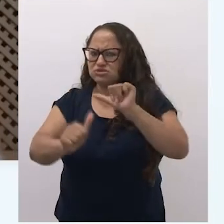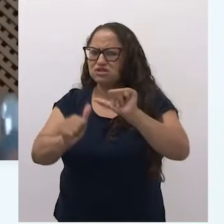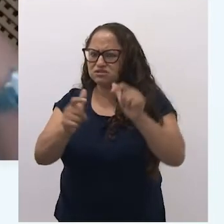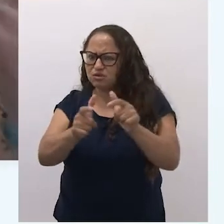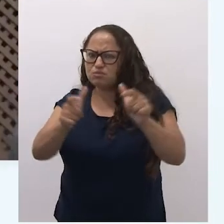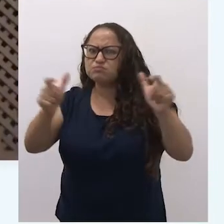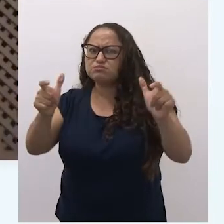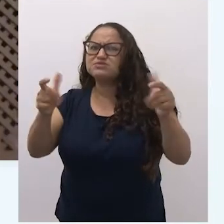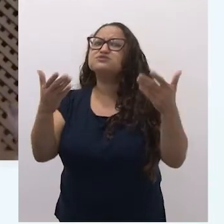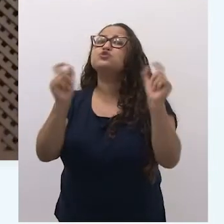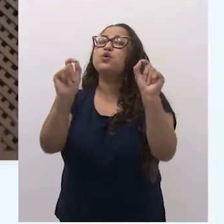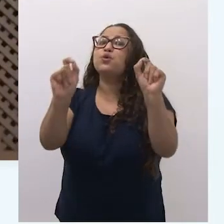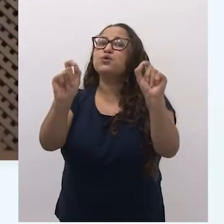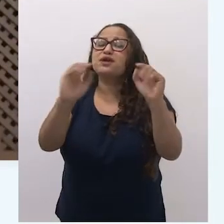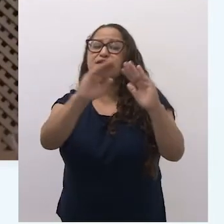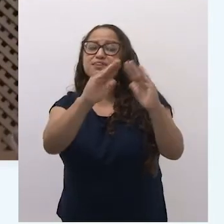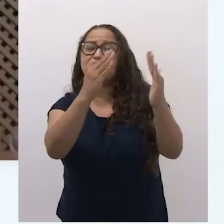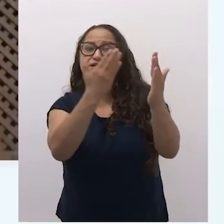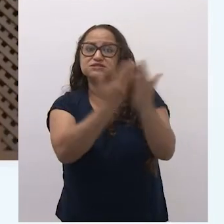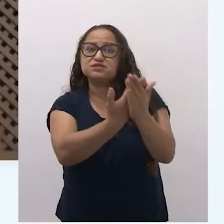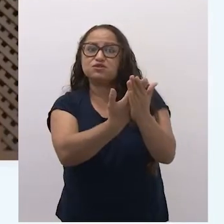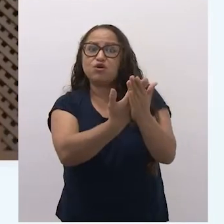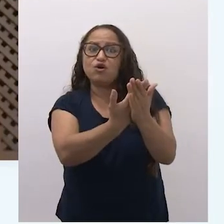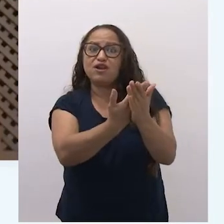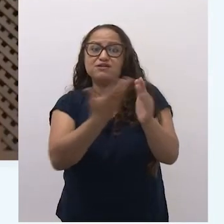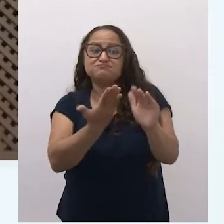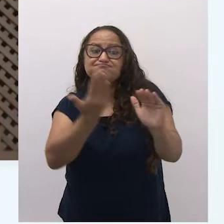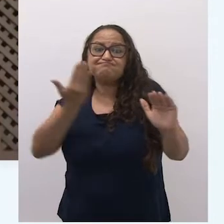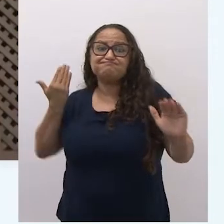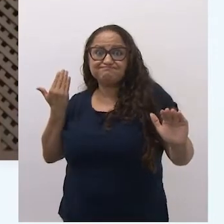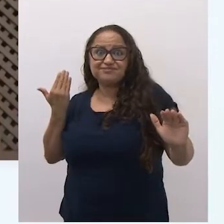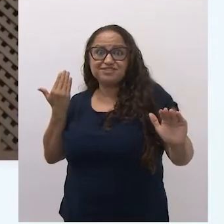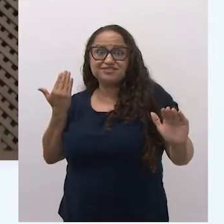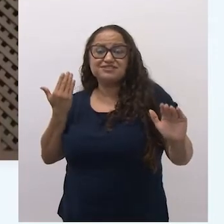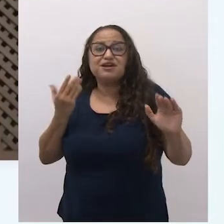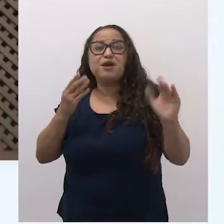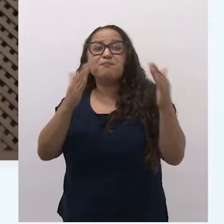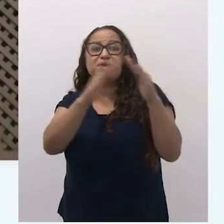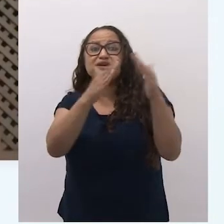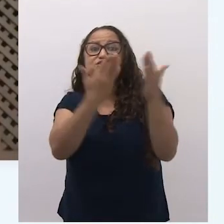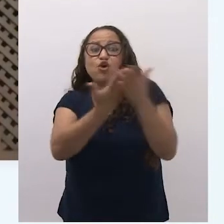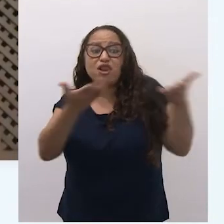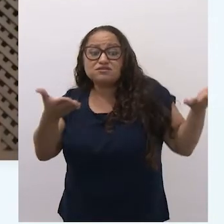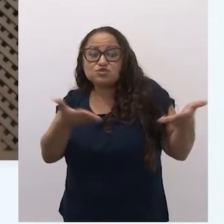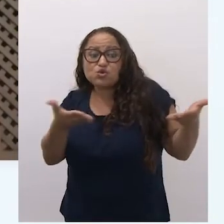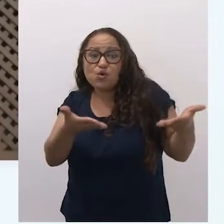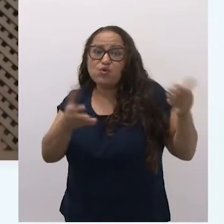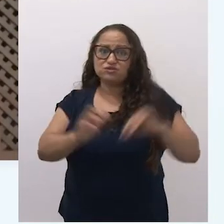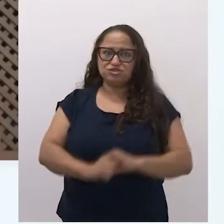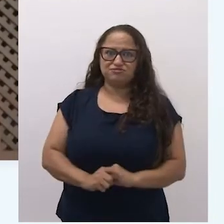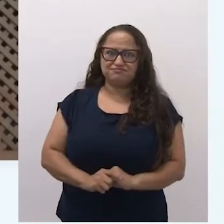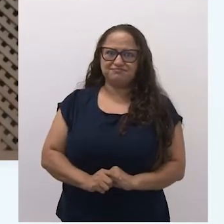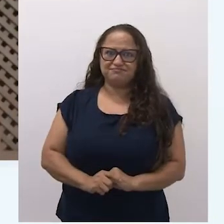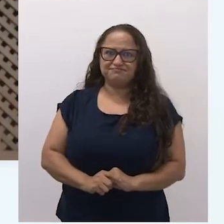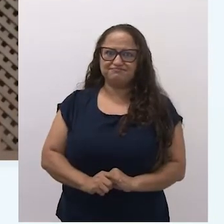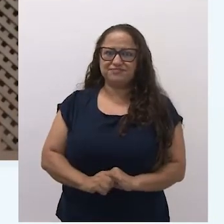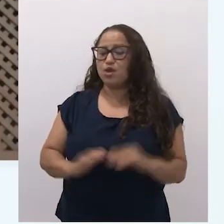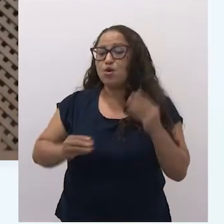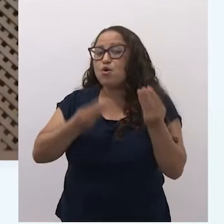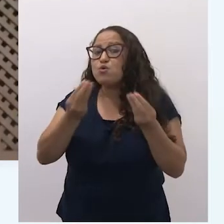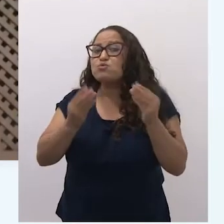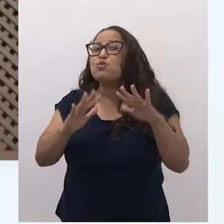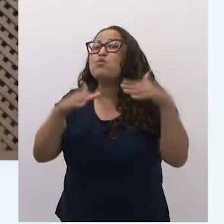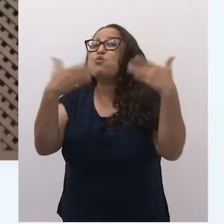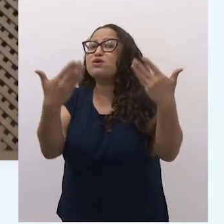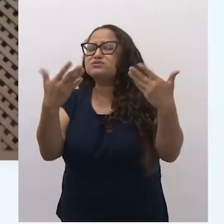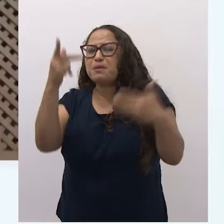grande, né, da escola tradicional, né, para a escola que nós falamos hoje, né? Quando nós